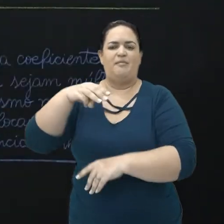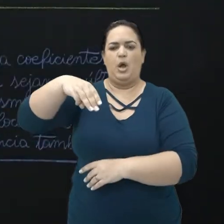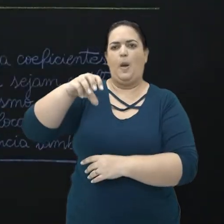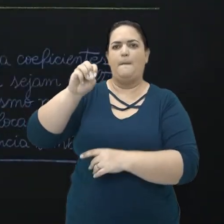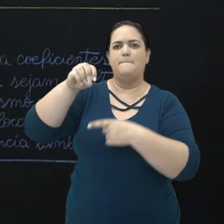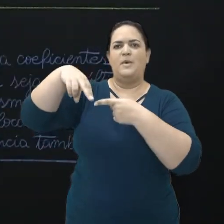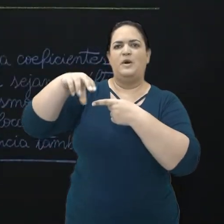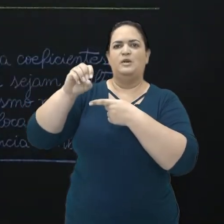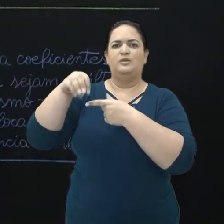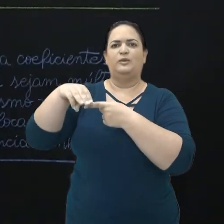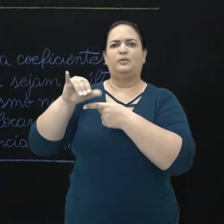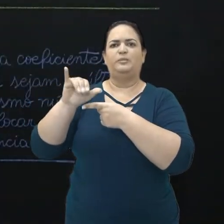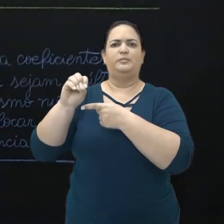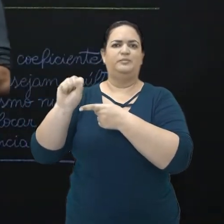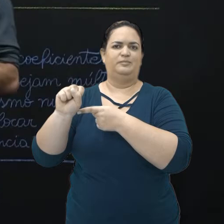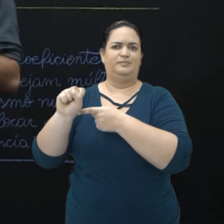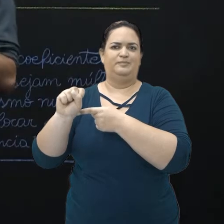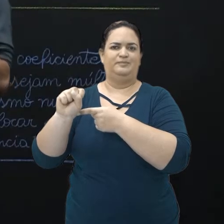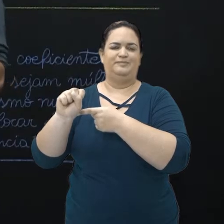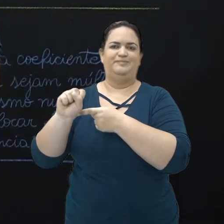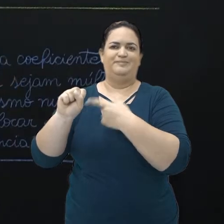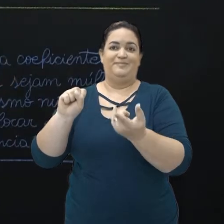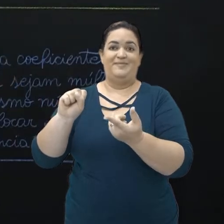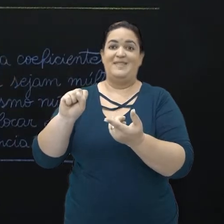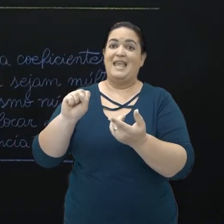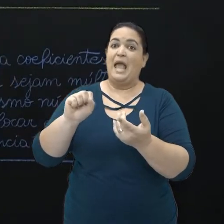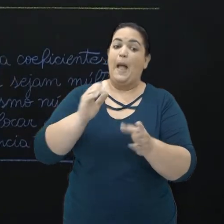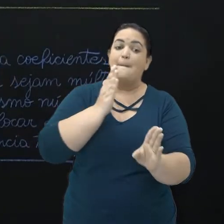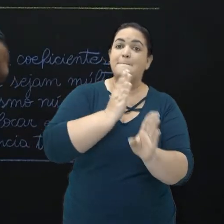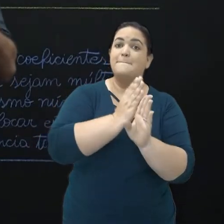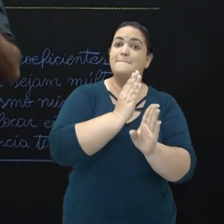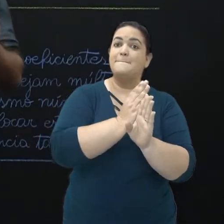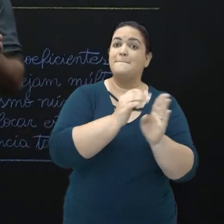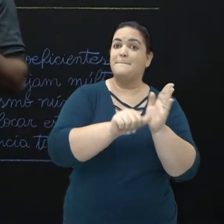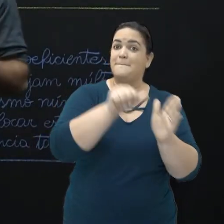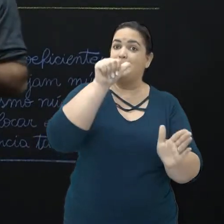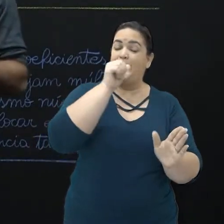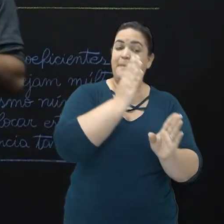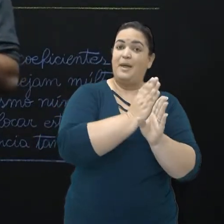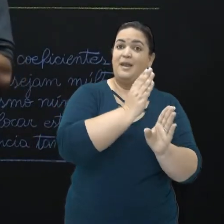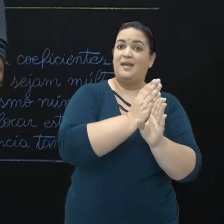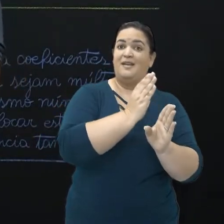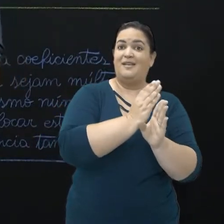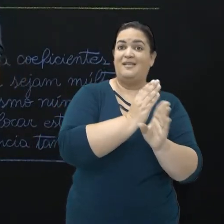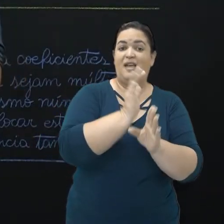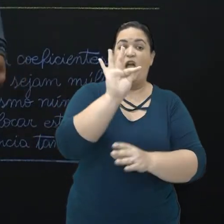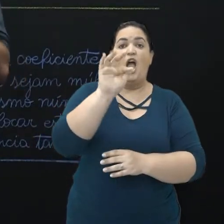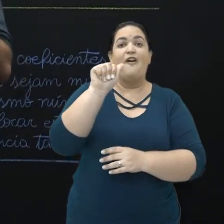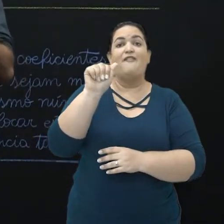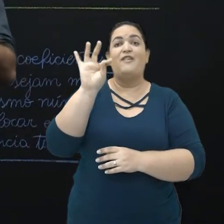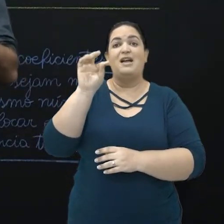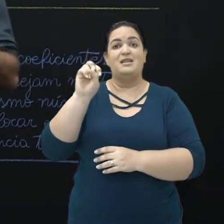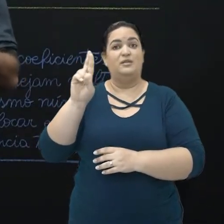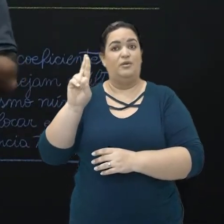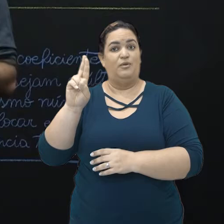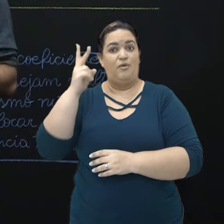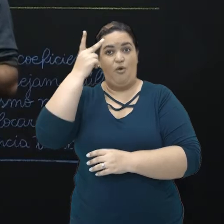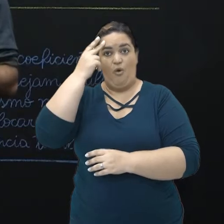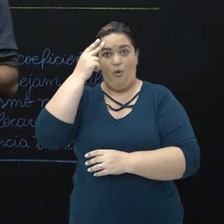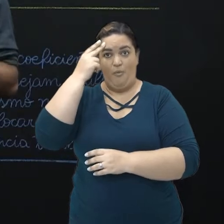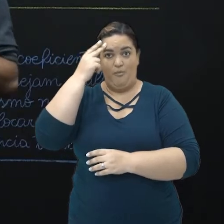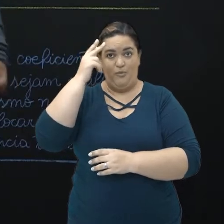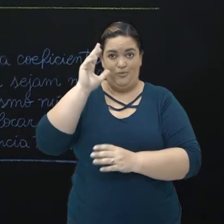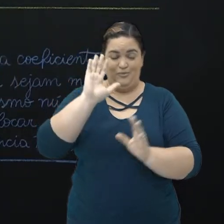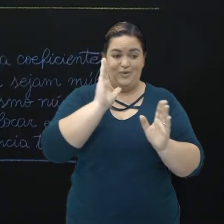você identifica o fator comum, você vai pegar cada elemento da tua expressão inicial e dividir por esse